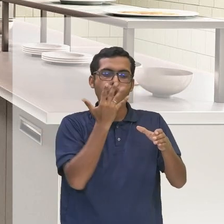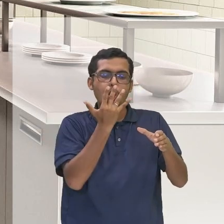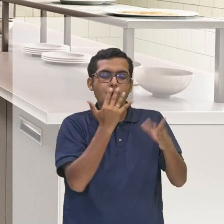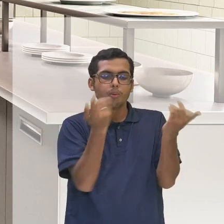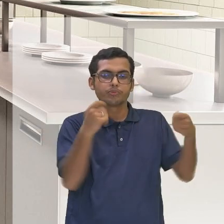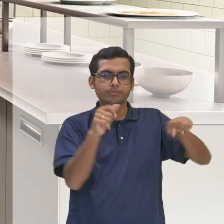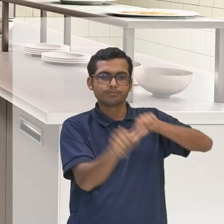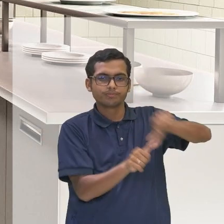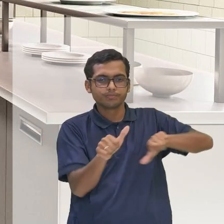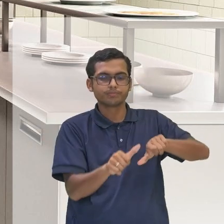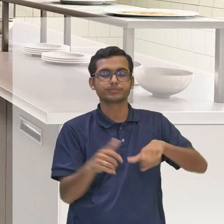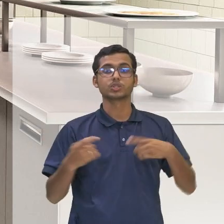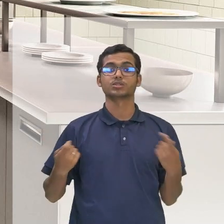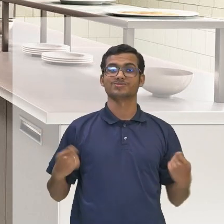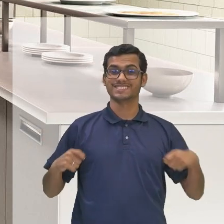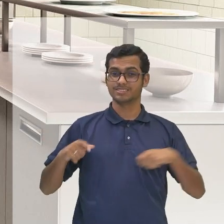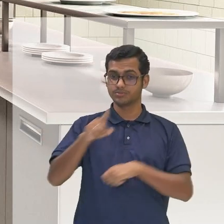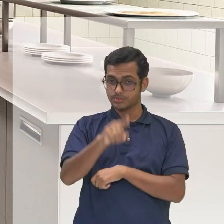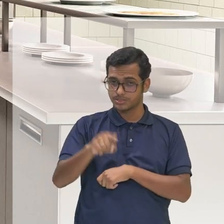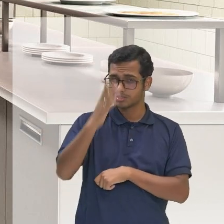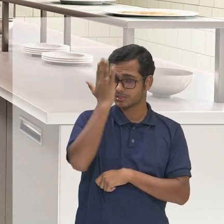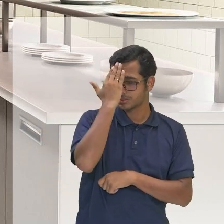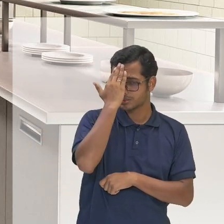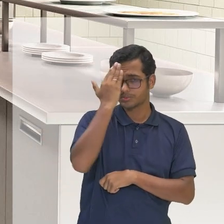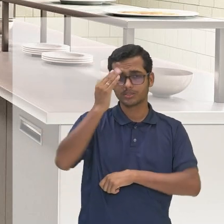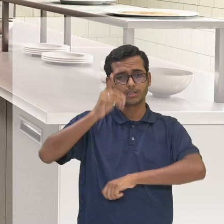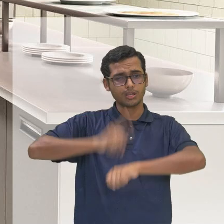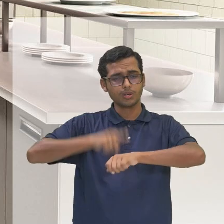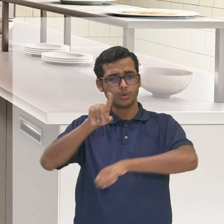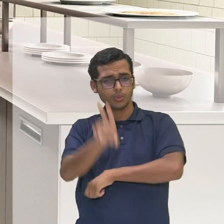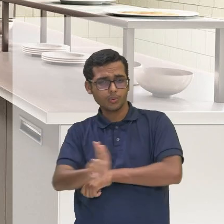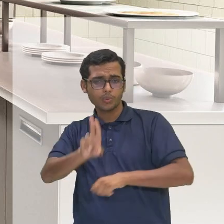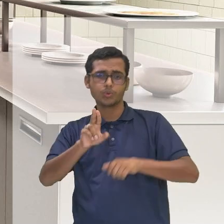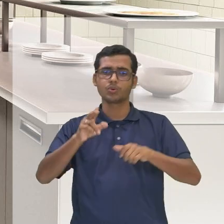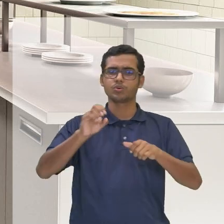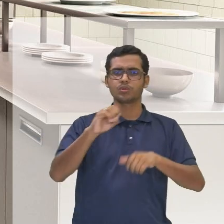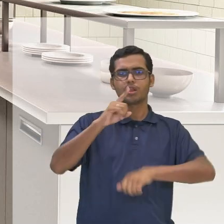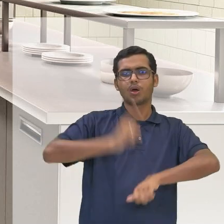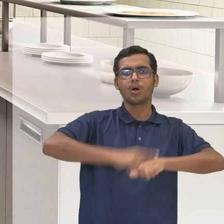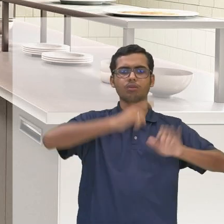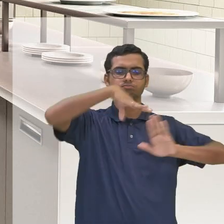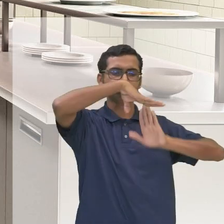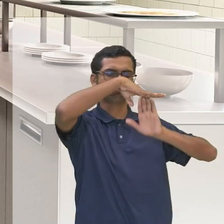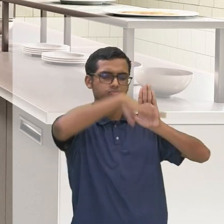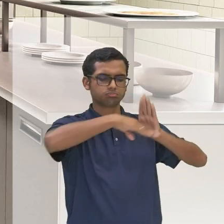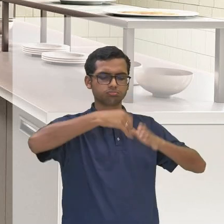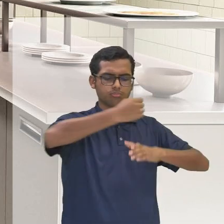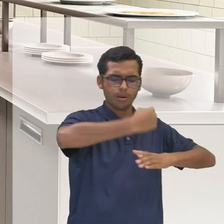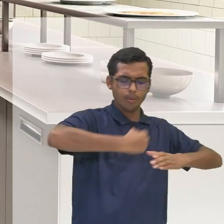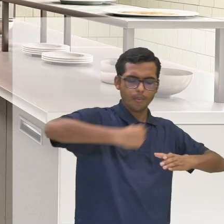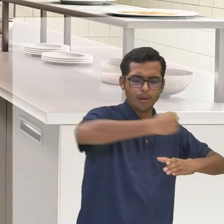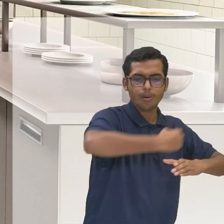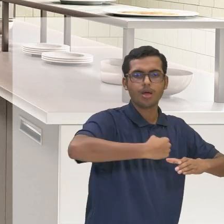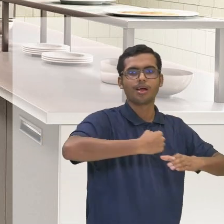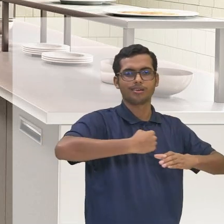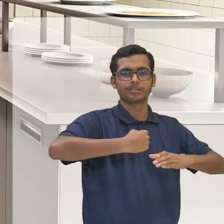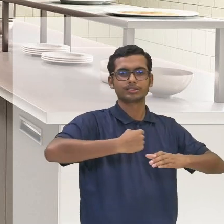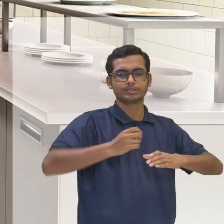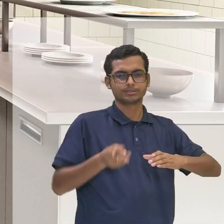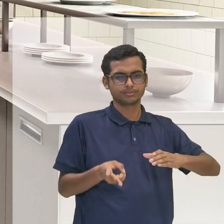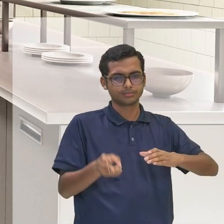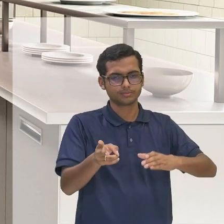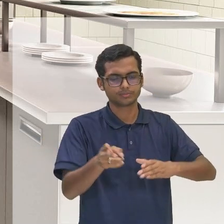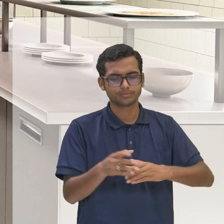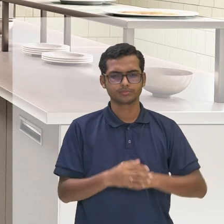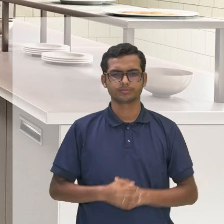está fazendo, ter cuidado com as proporções. Geralmente a gente faz por experimentação, não é mesmo? A gente faz